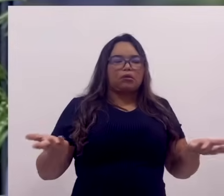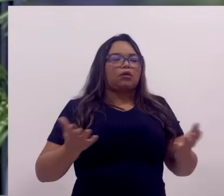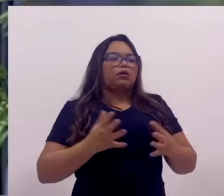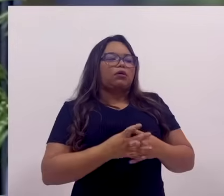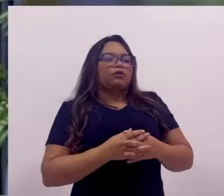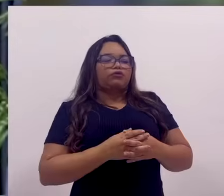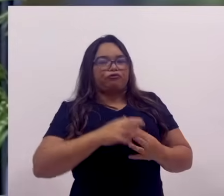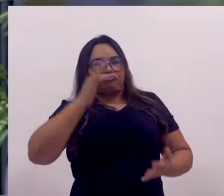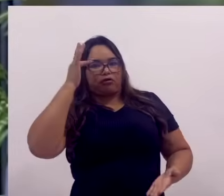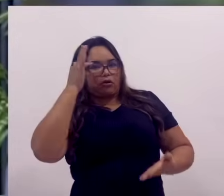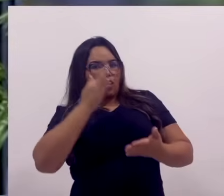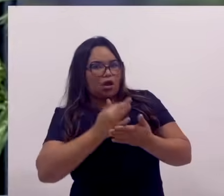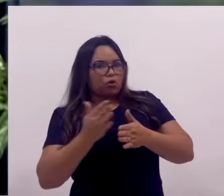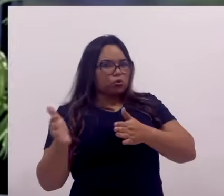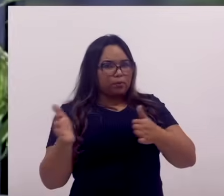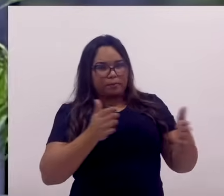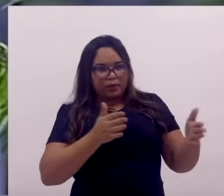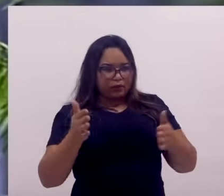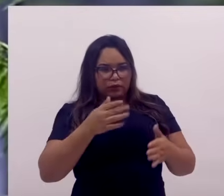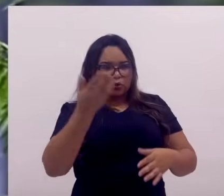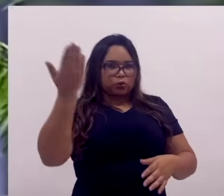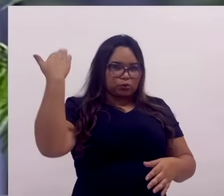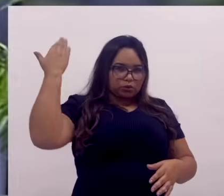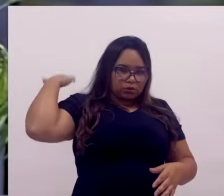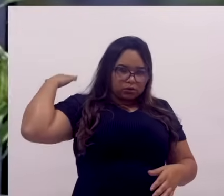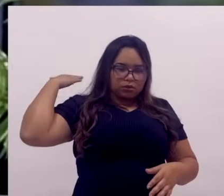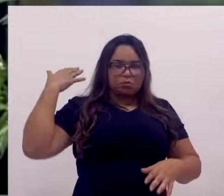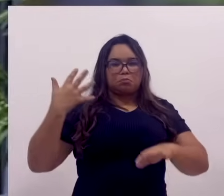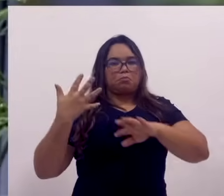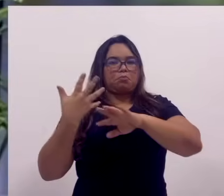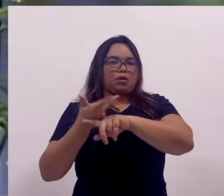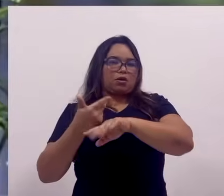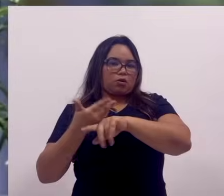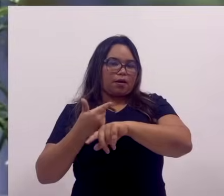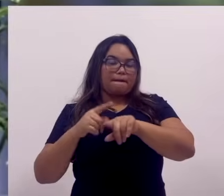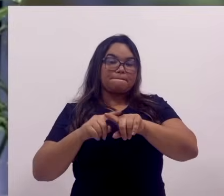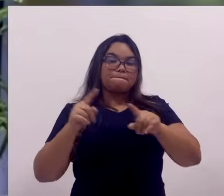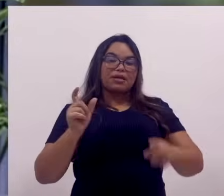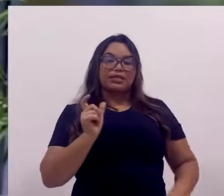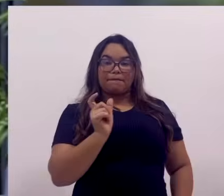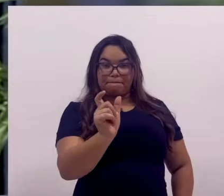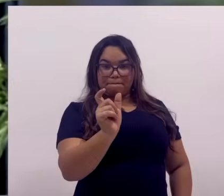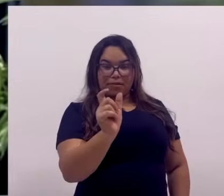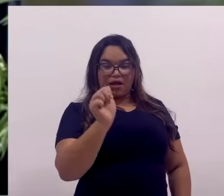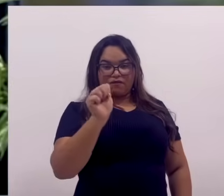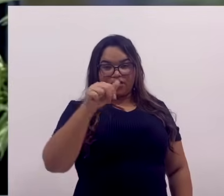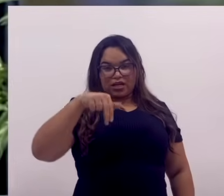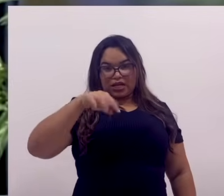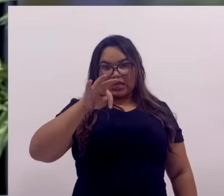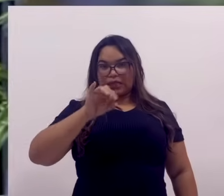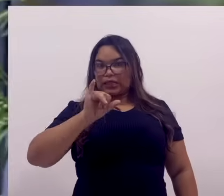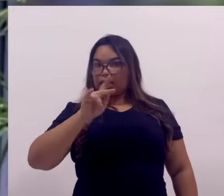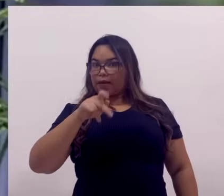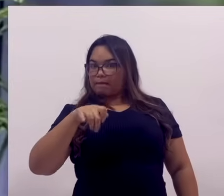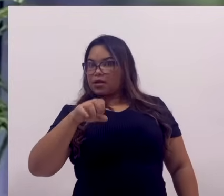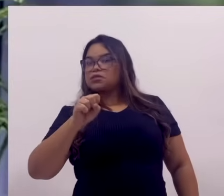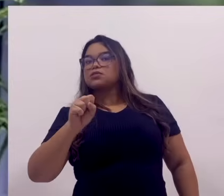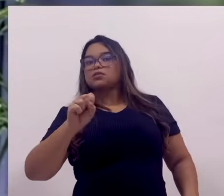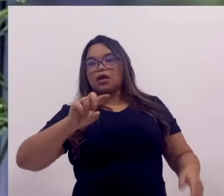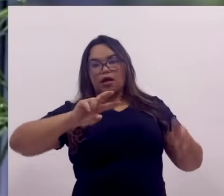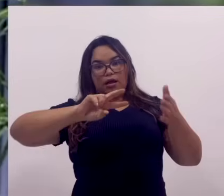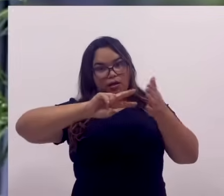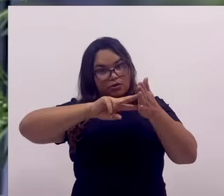tempo. Mas a palavra Antipas também significa